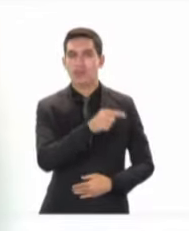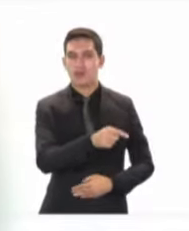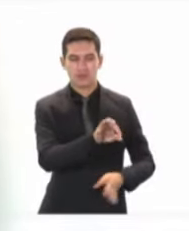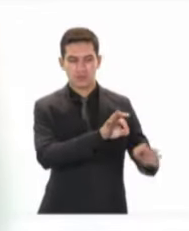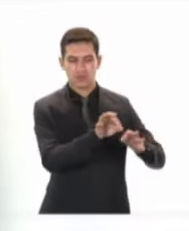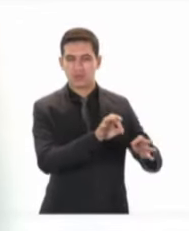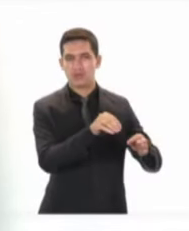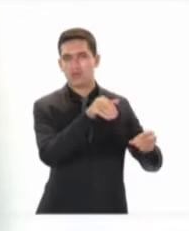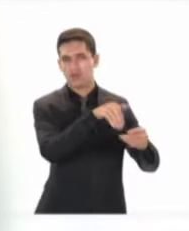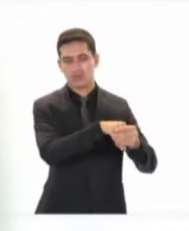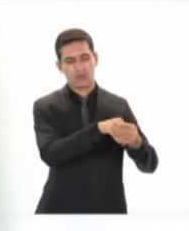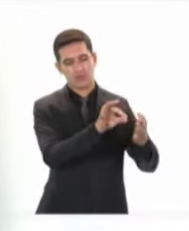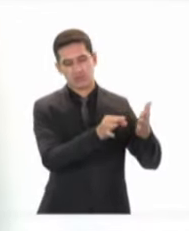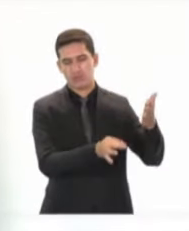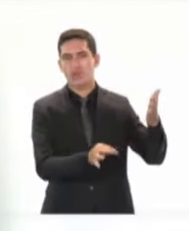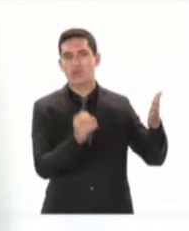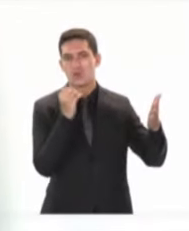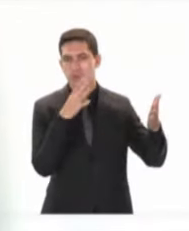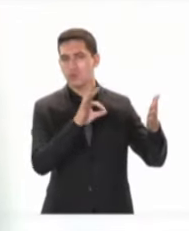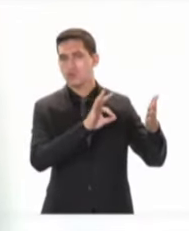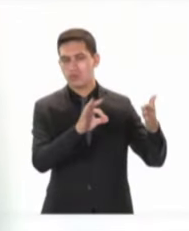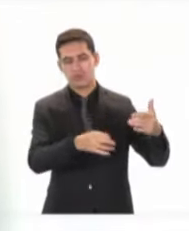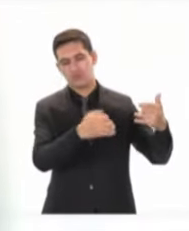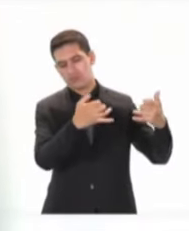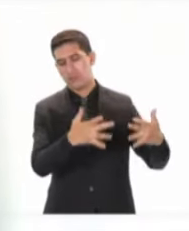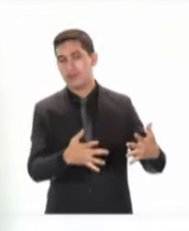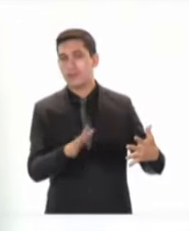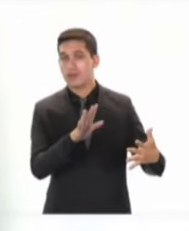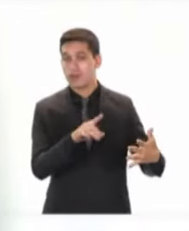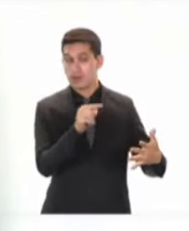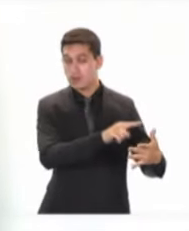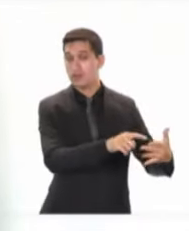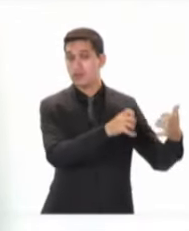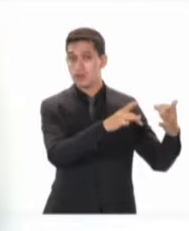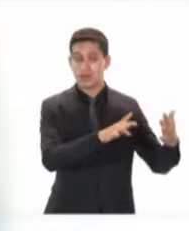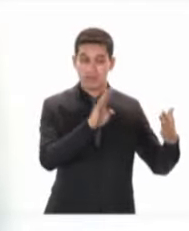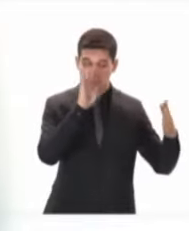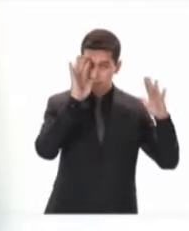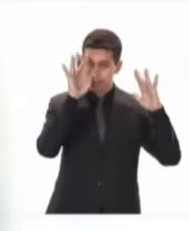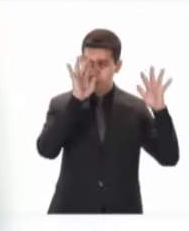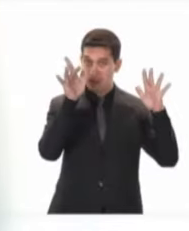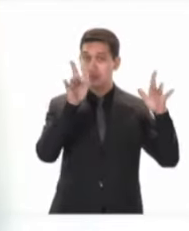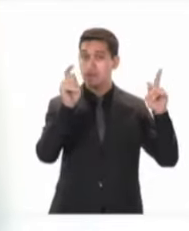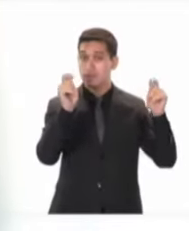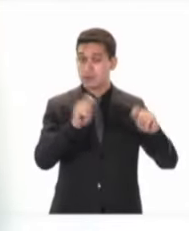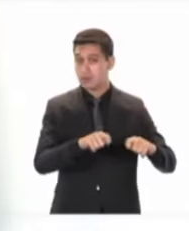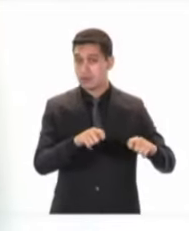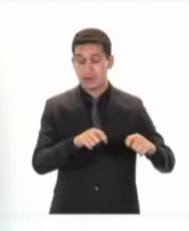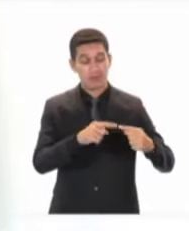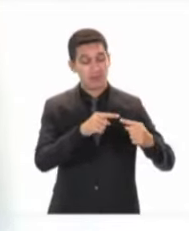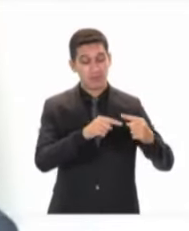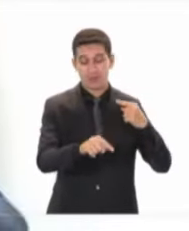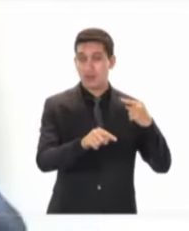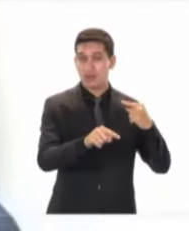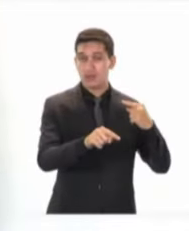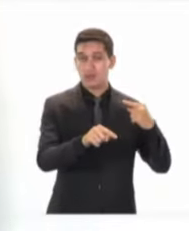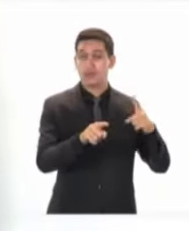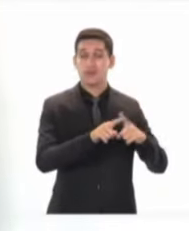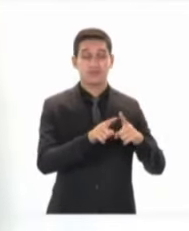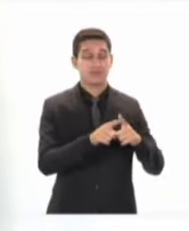de vossa excelência, ele vai no ponto de entender ser descabido e irrito